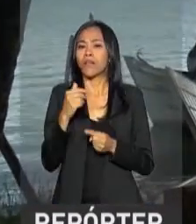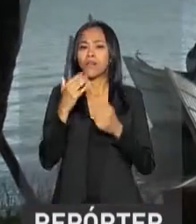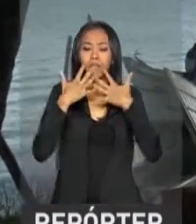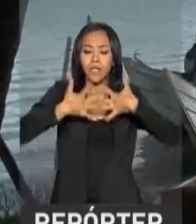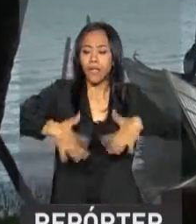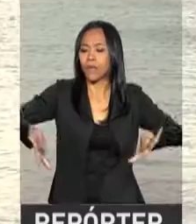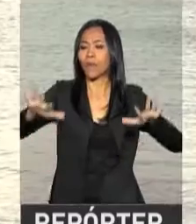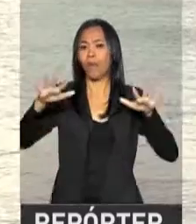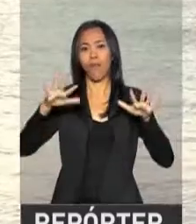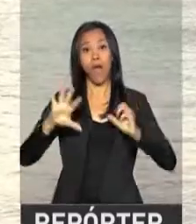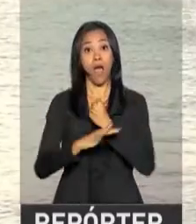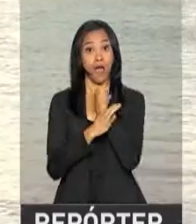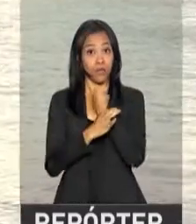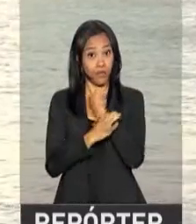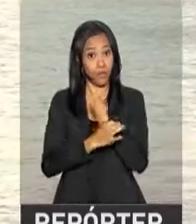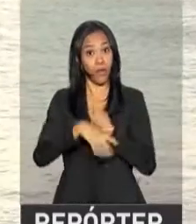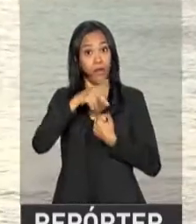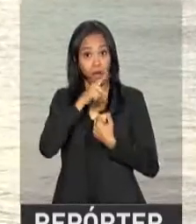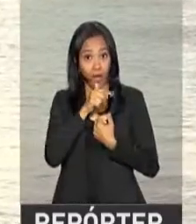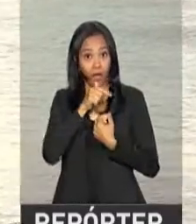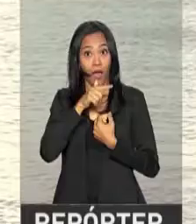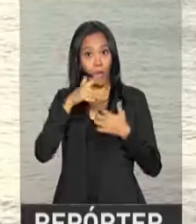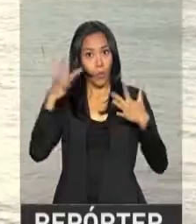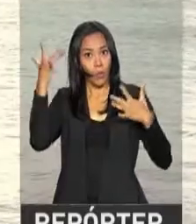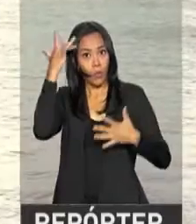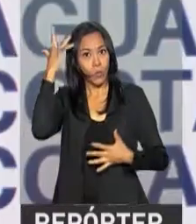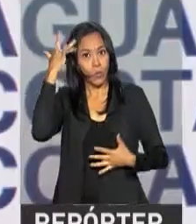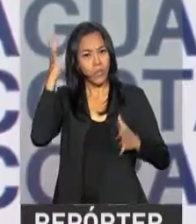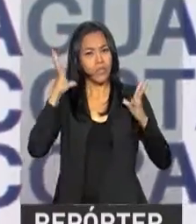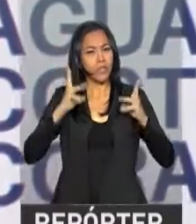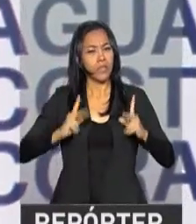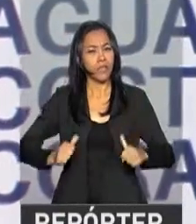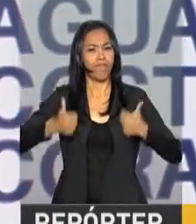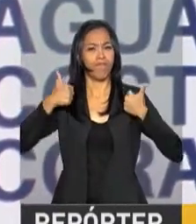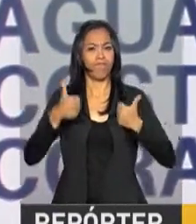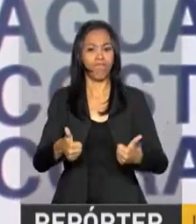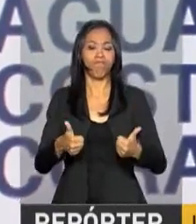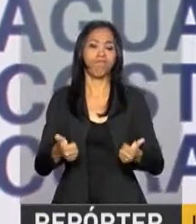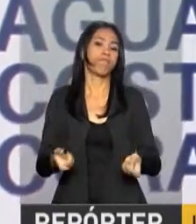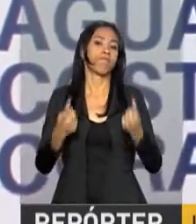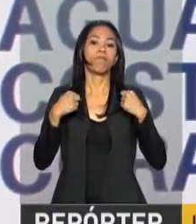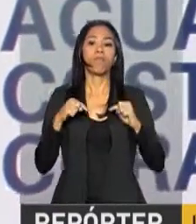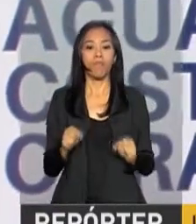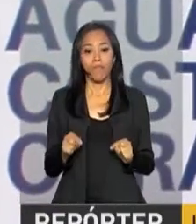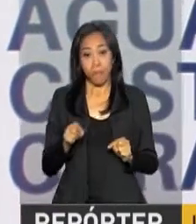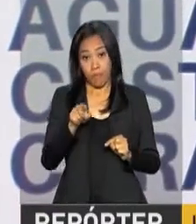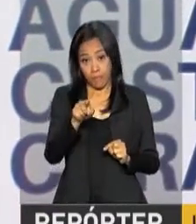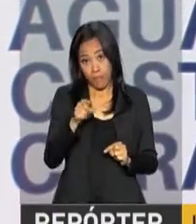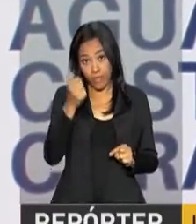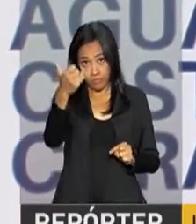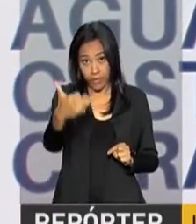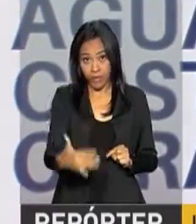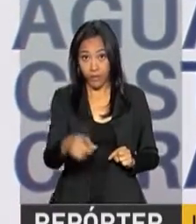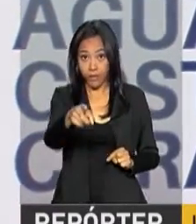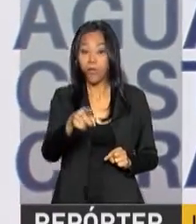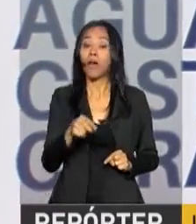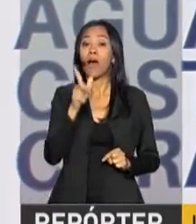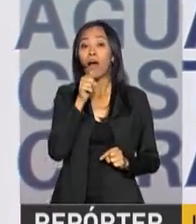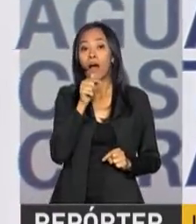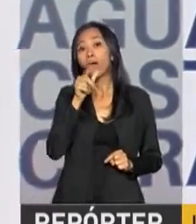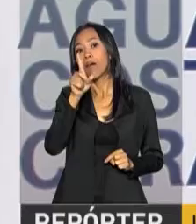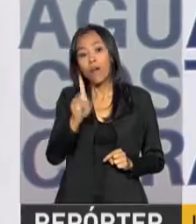para garantir água em quantidade e qualidade a água é entendida com ela tem sido entendida como